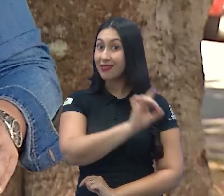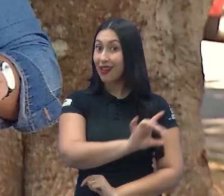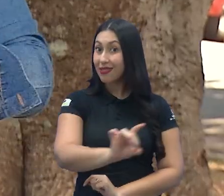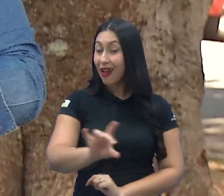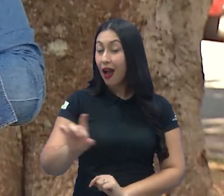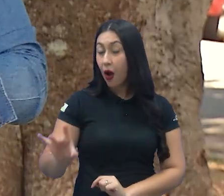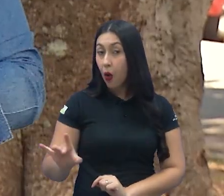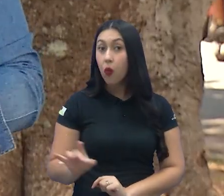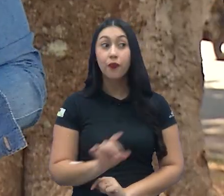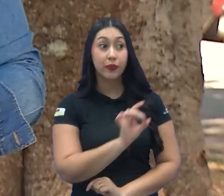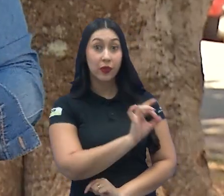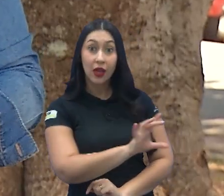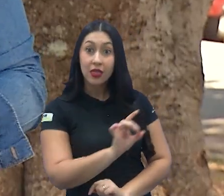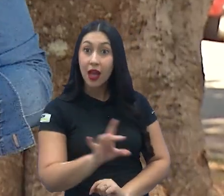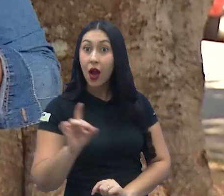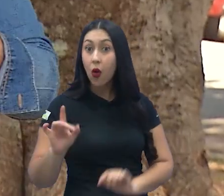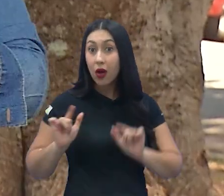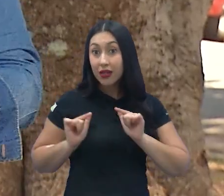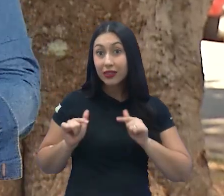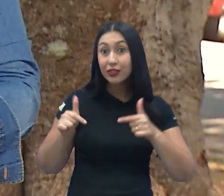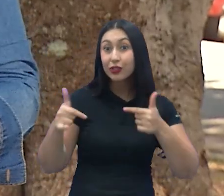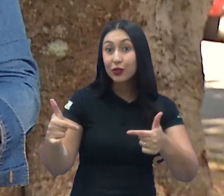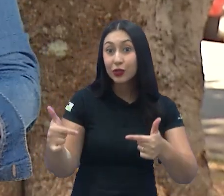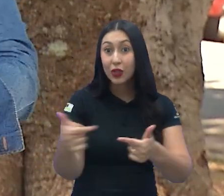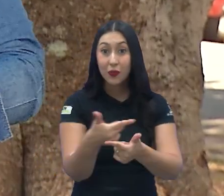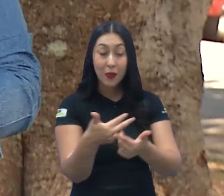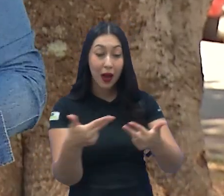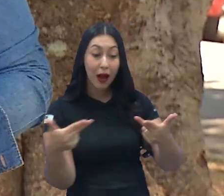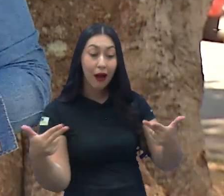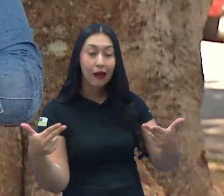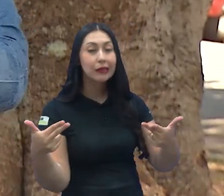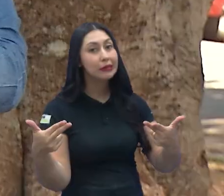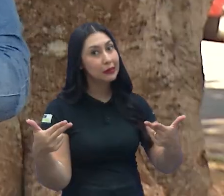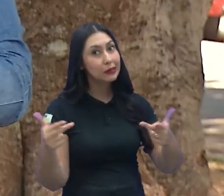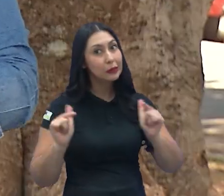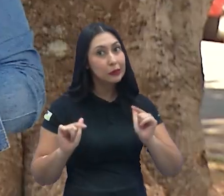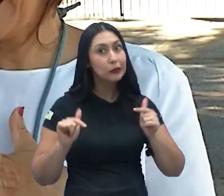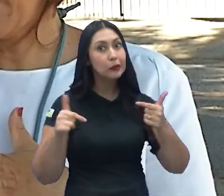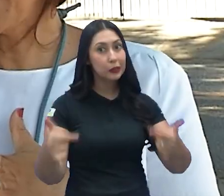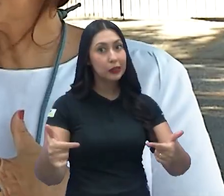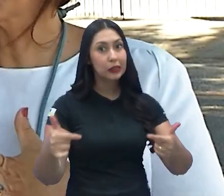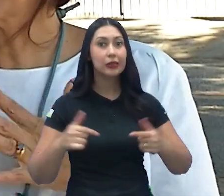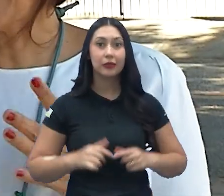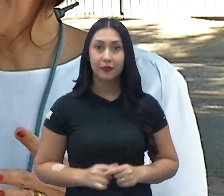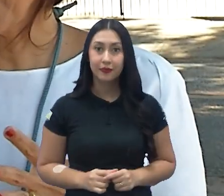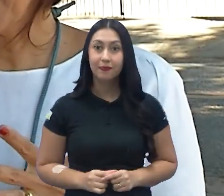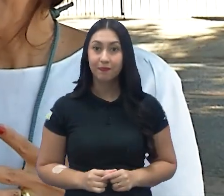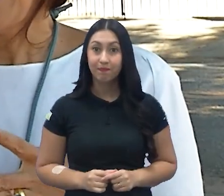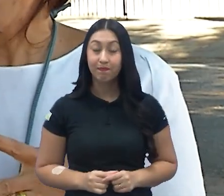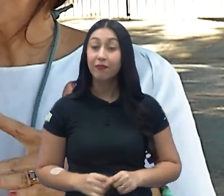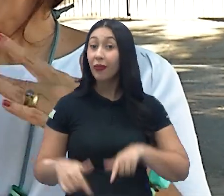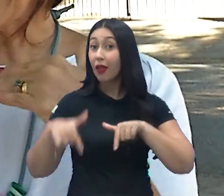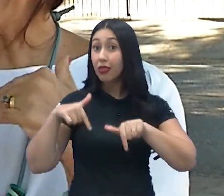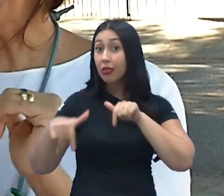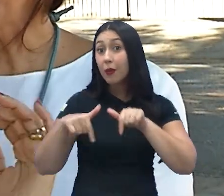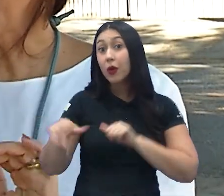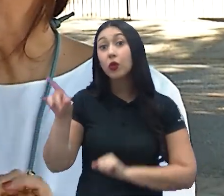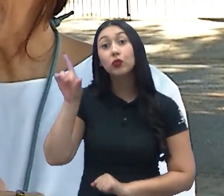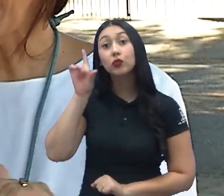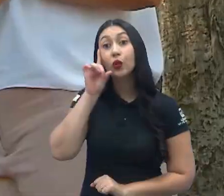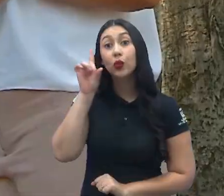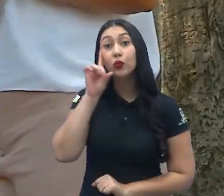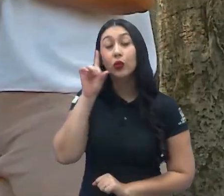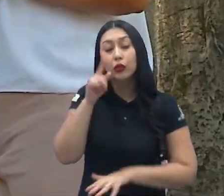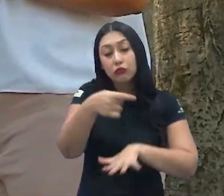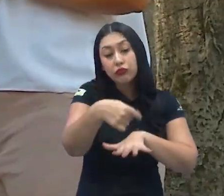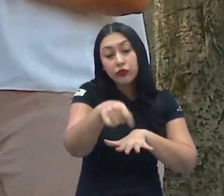pessoa vai reagir às dificuldades e enfrentamentos na vida. Trabalhando diariamente como